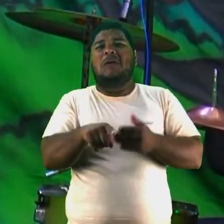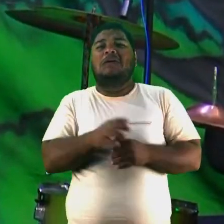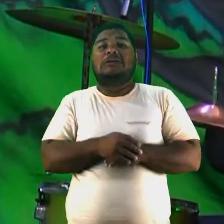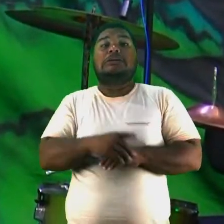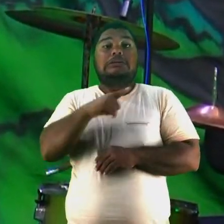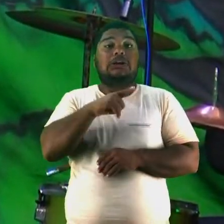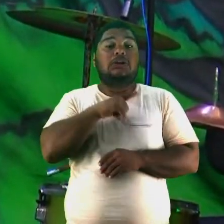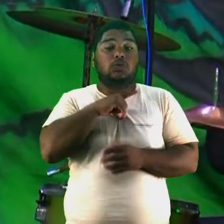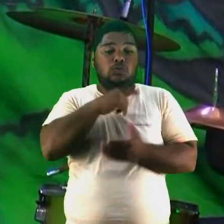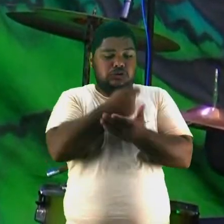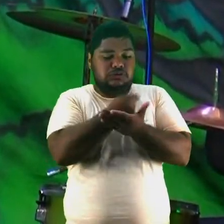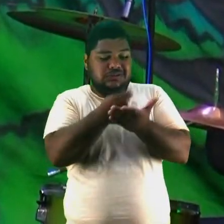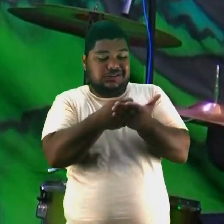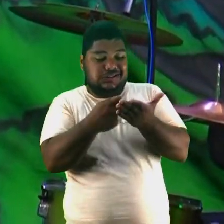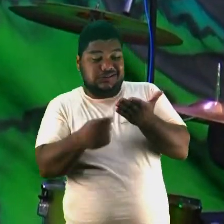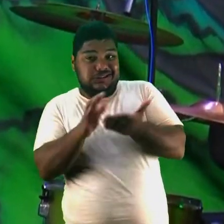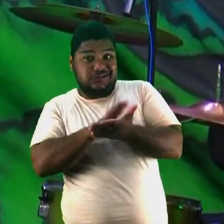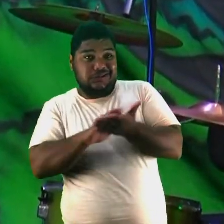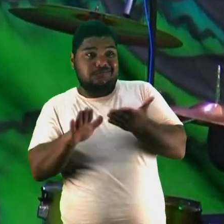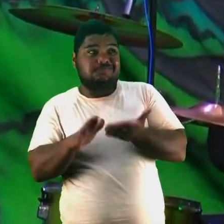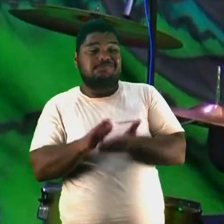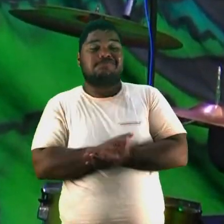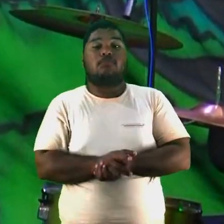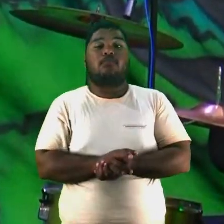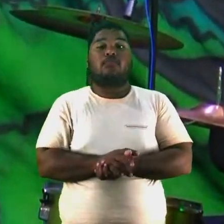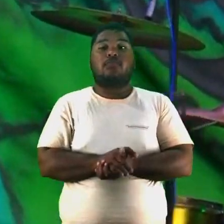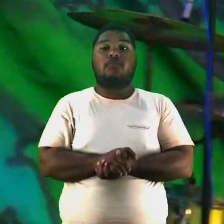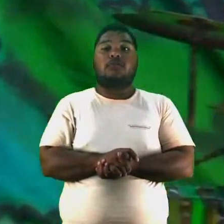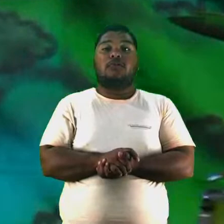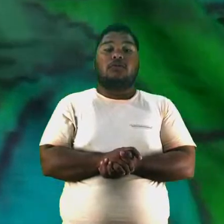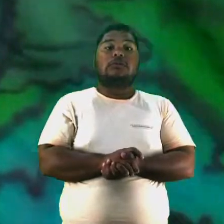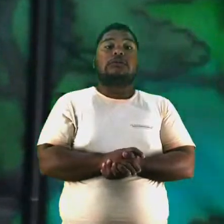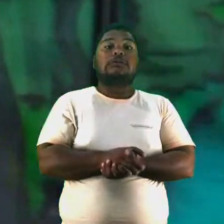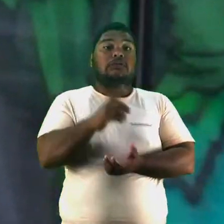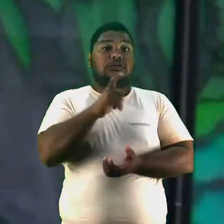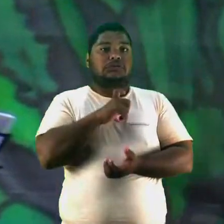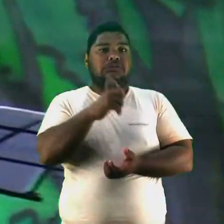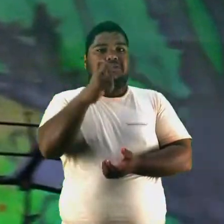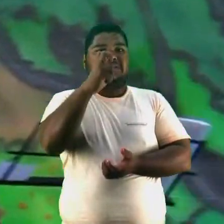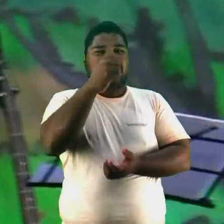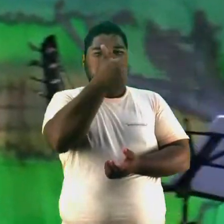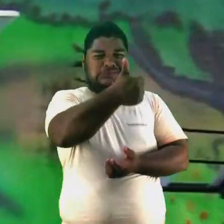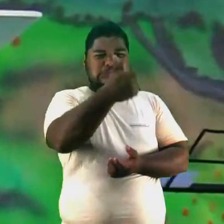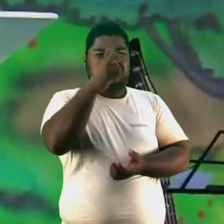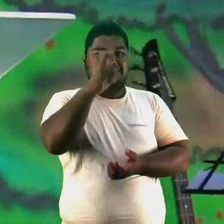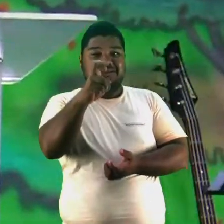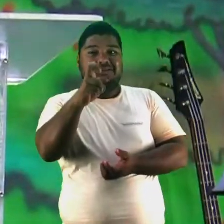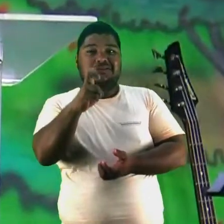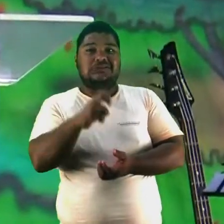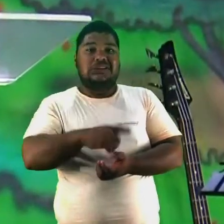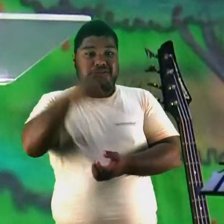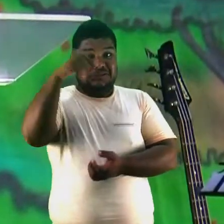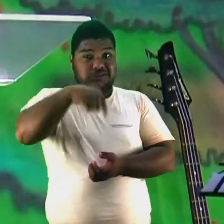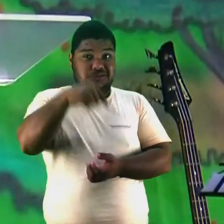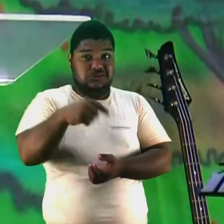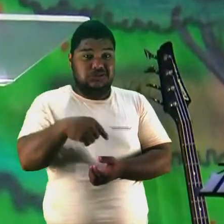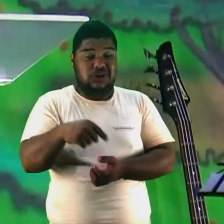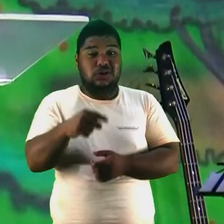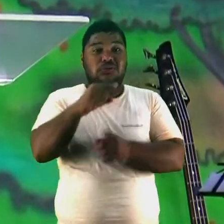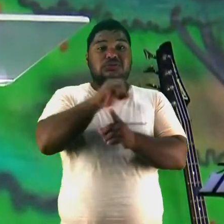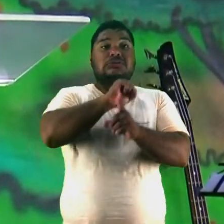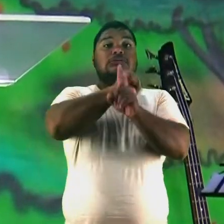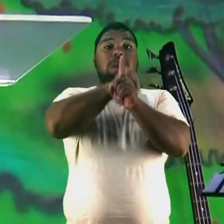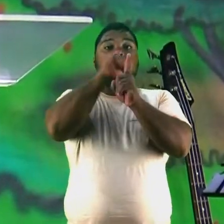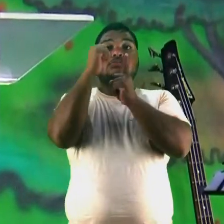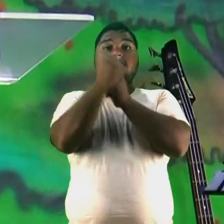que ele escreveu, que diz bem assim, está vindo 15 cópias desse livro, e vai estar na biblioteca da igreja, que funciona durante o seminário.